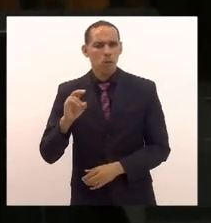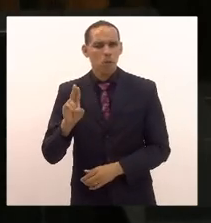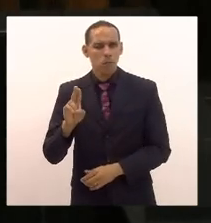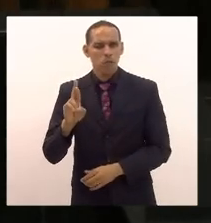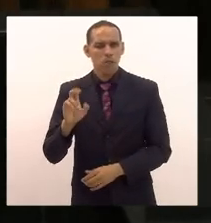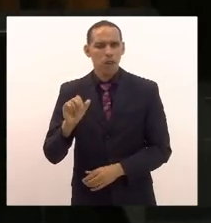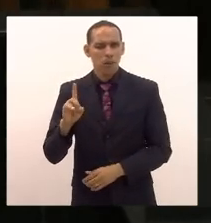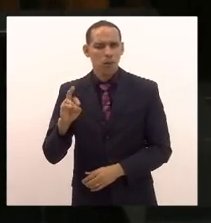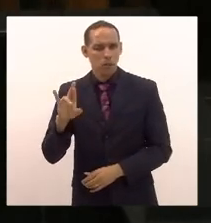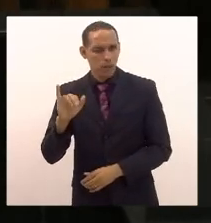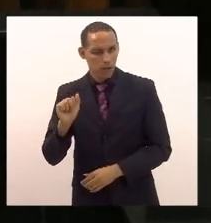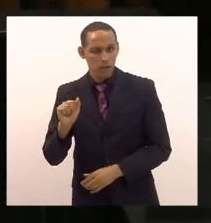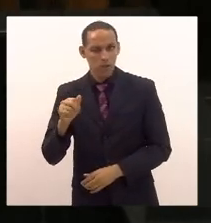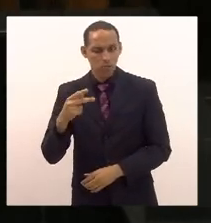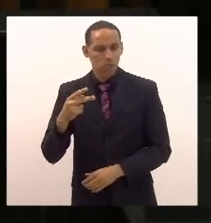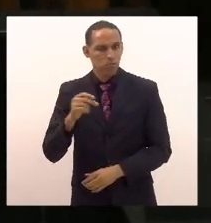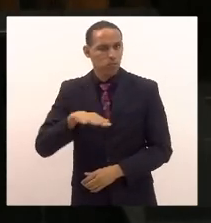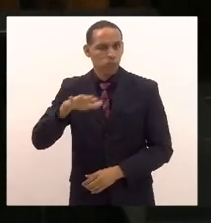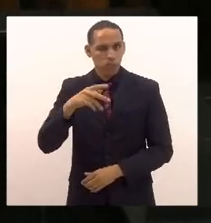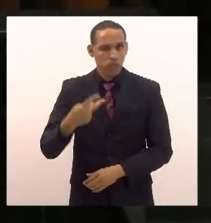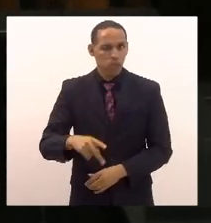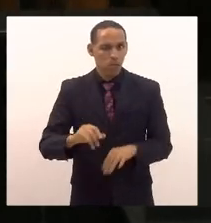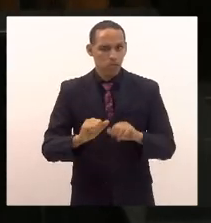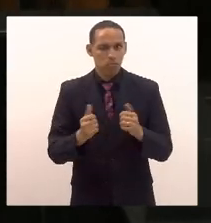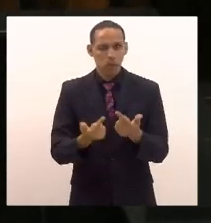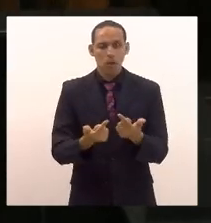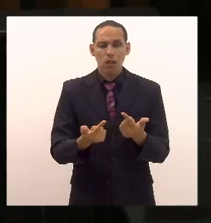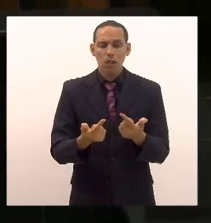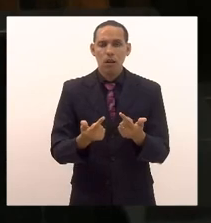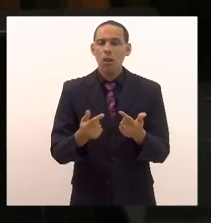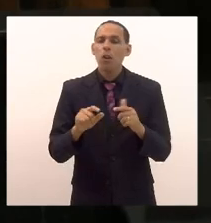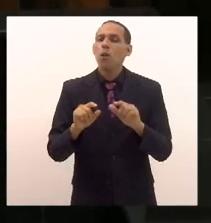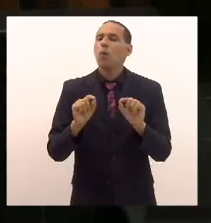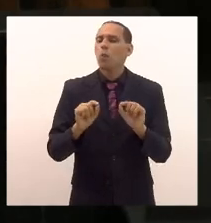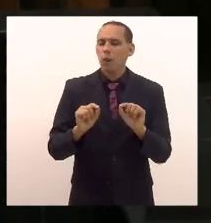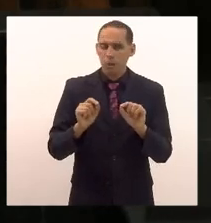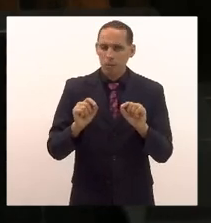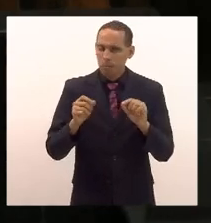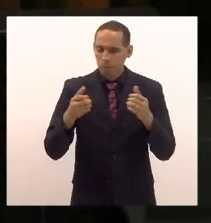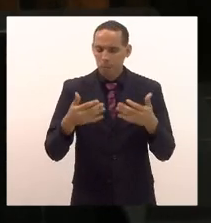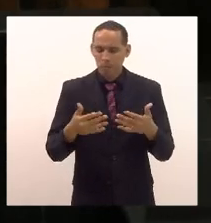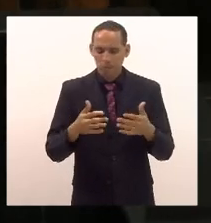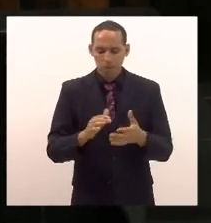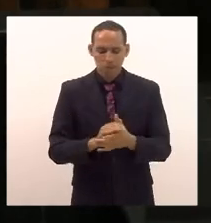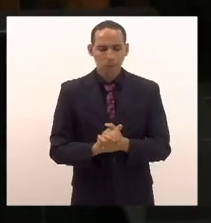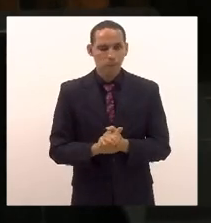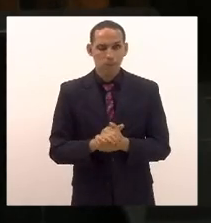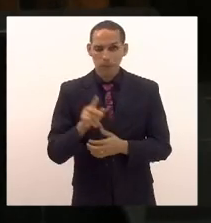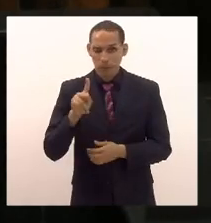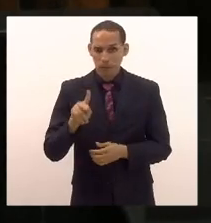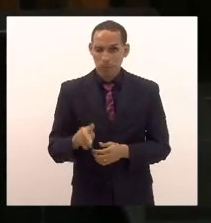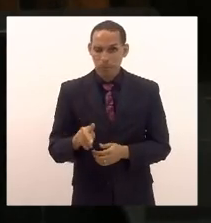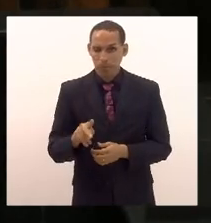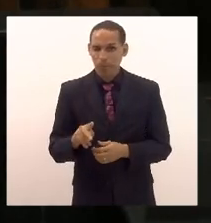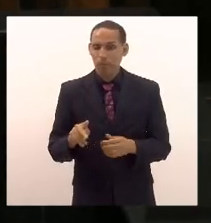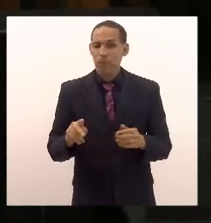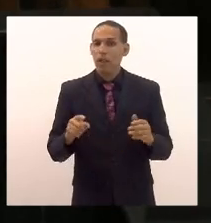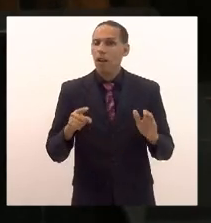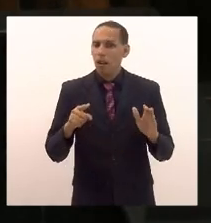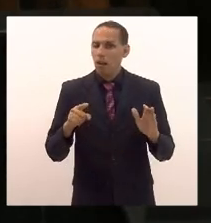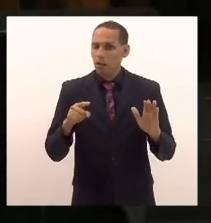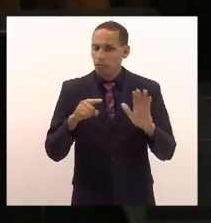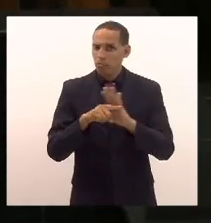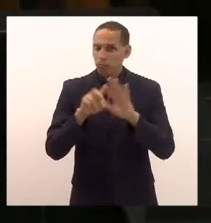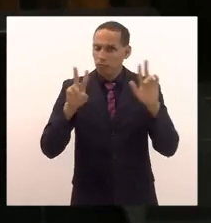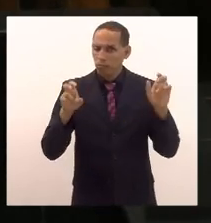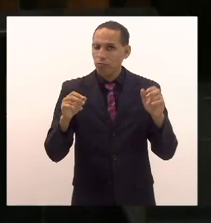da seguinte questão G1 a senhora Presidente essa questão é relevante